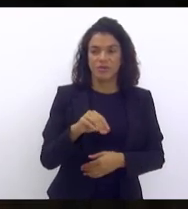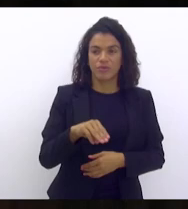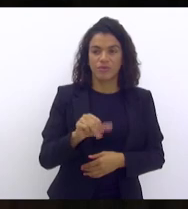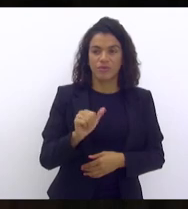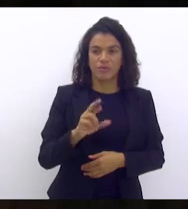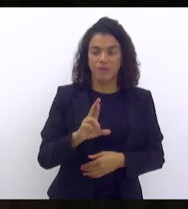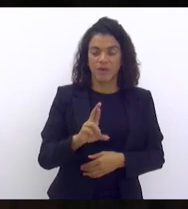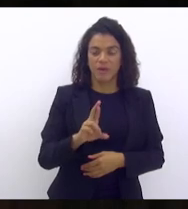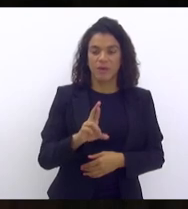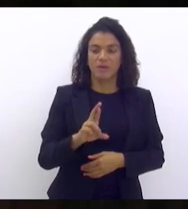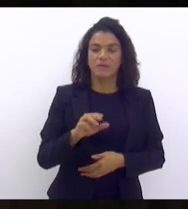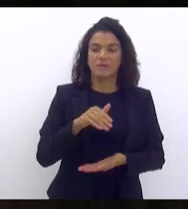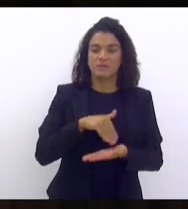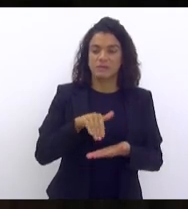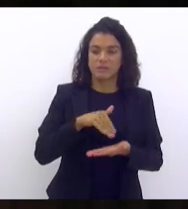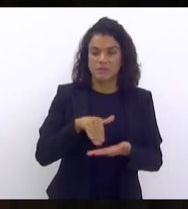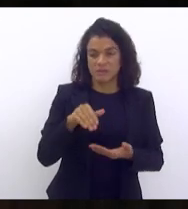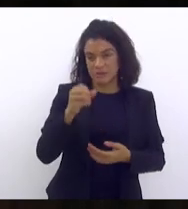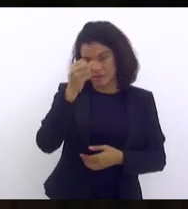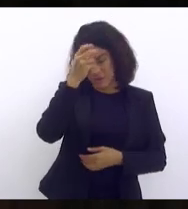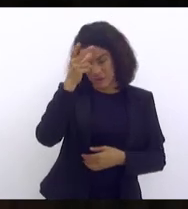Secretaria Estadual de Saúde.